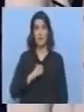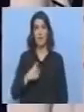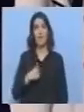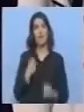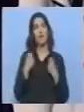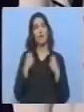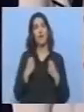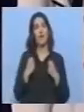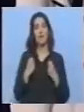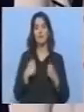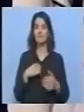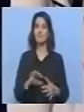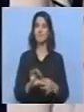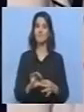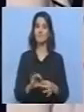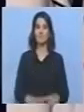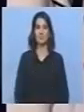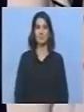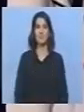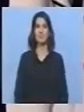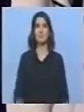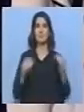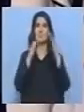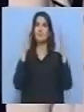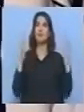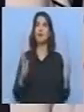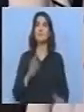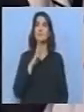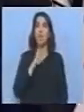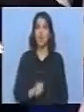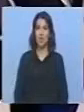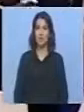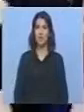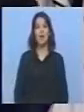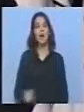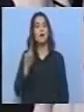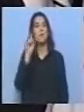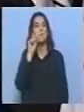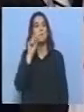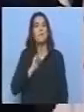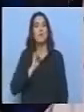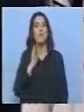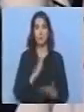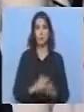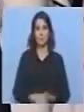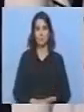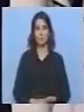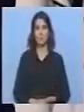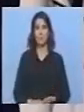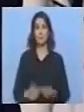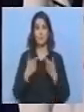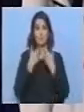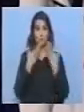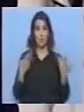forte. A minha casa mater. O meu último refúgio. Tudo quanto